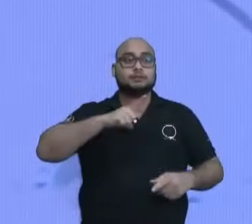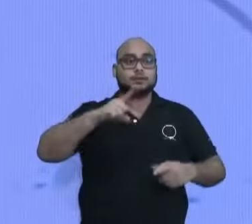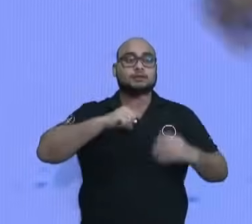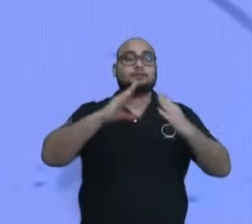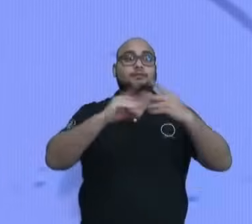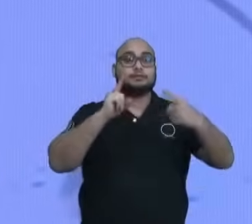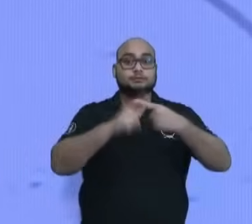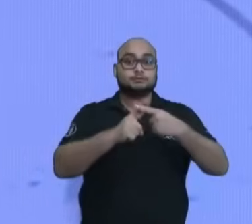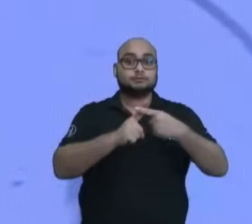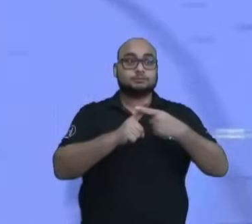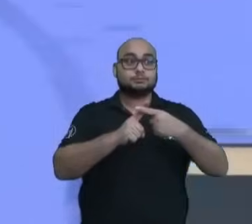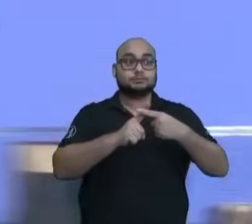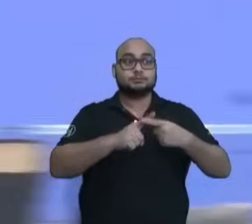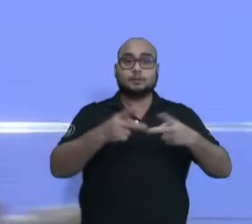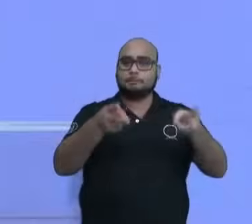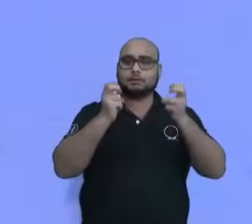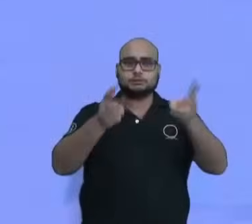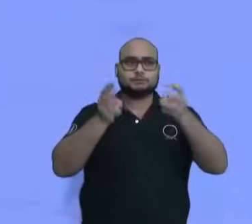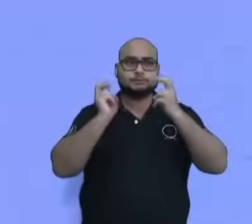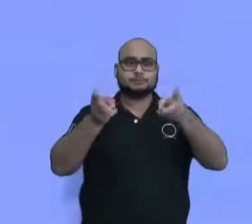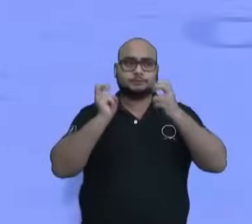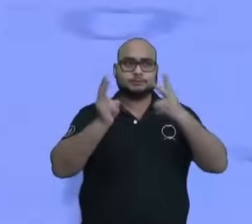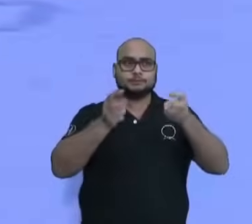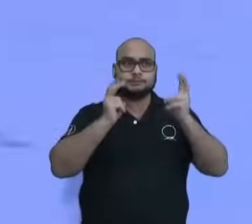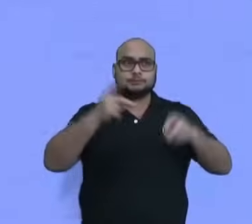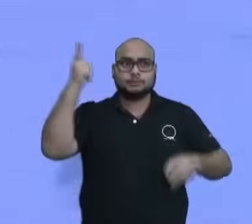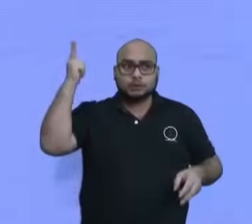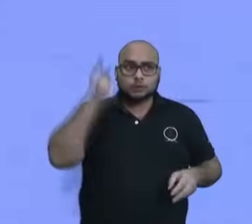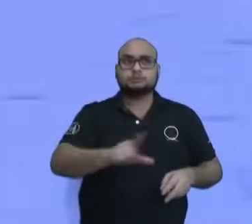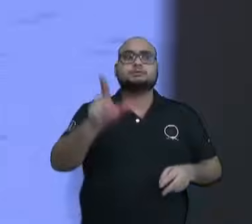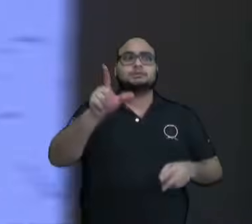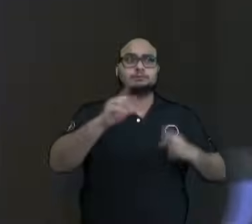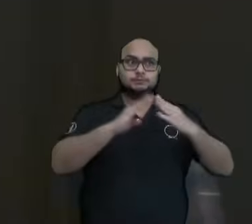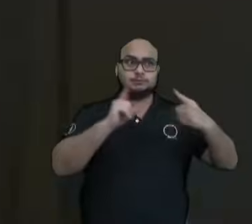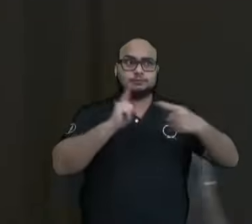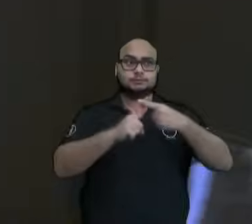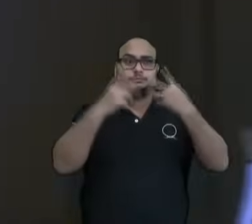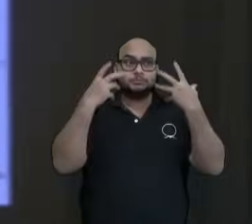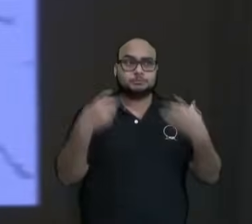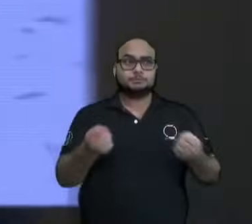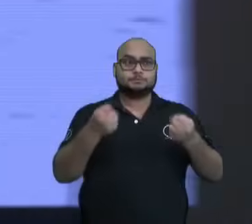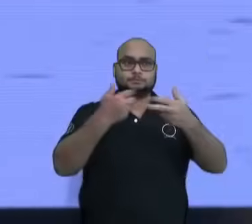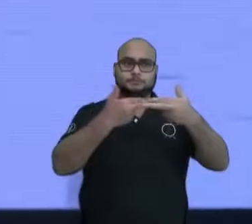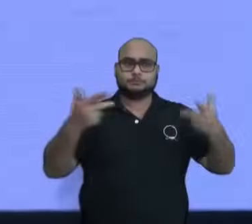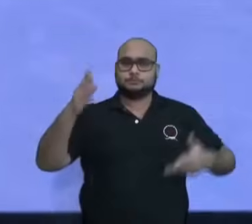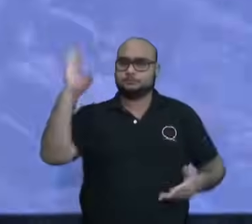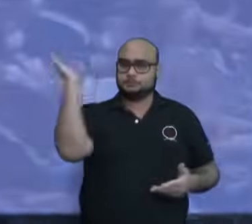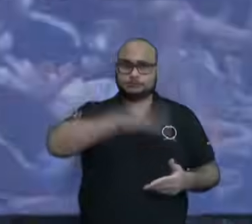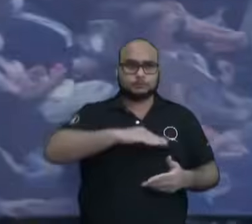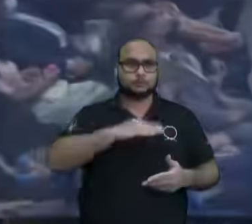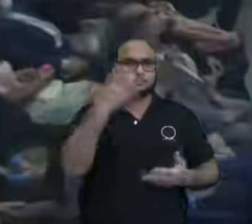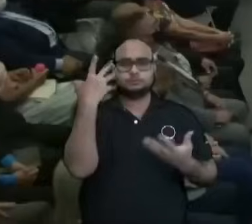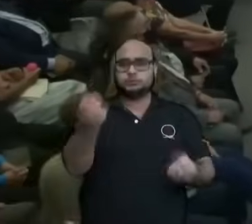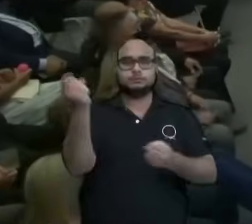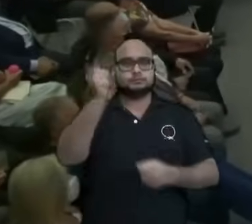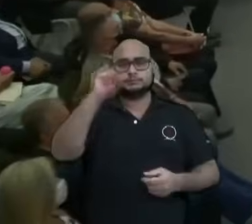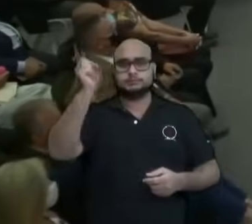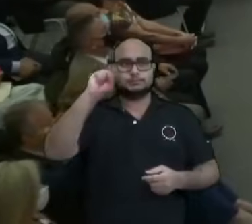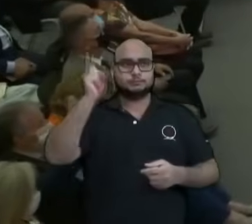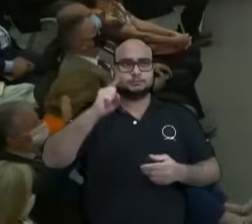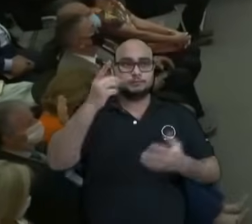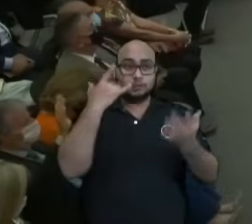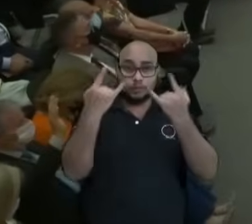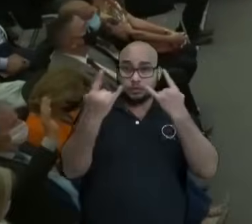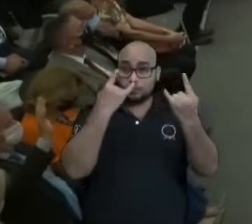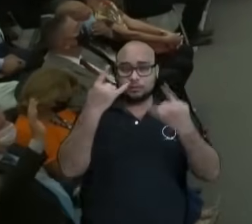isso tem uma igreja que não tá comendo essa comida essa comida não tá não vai comer não porque